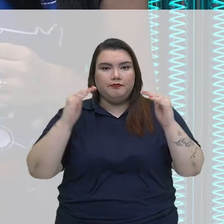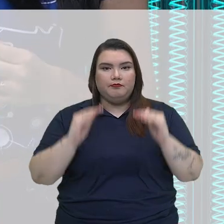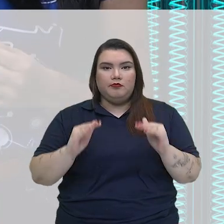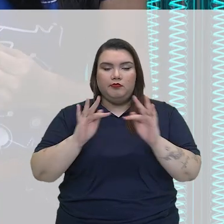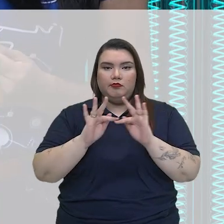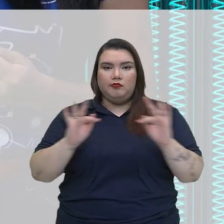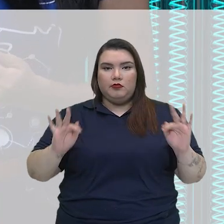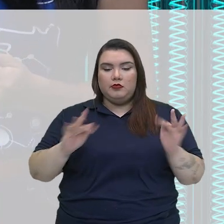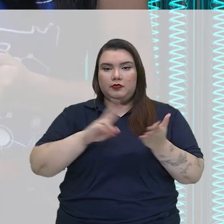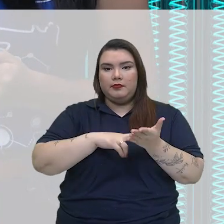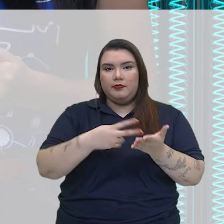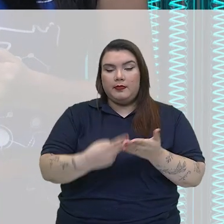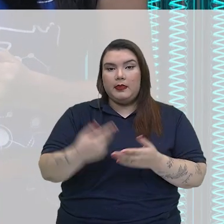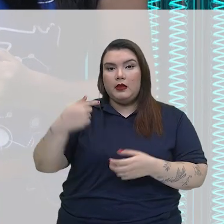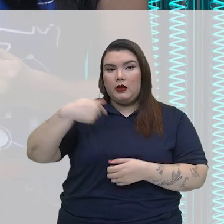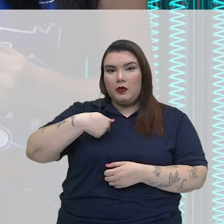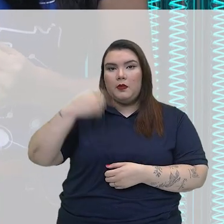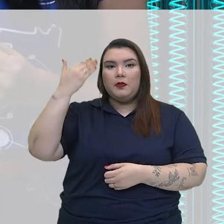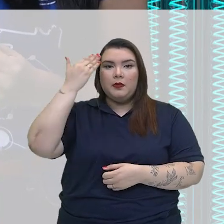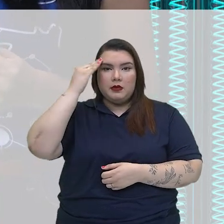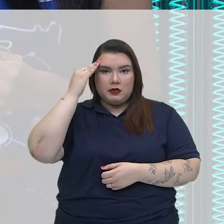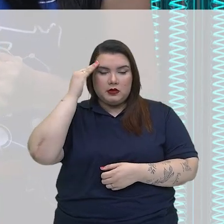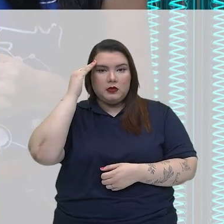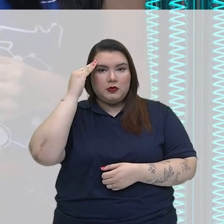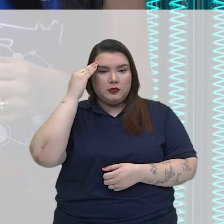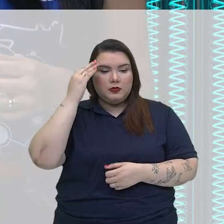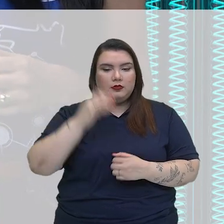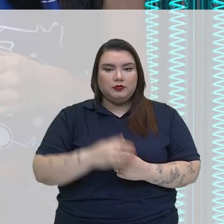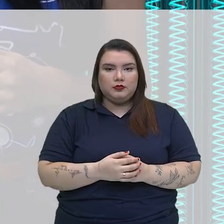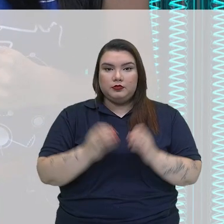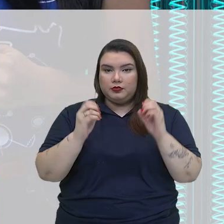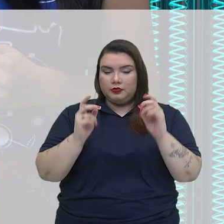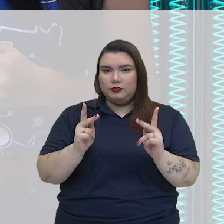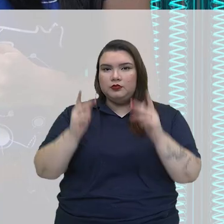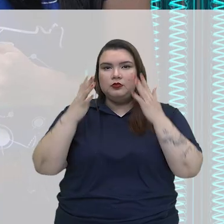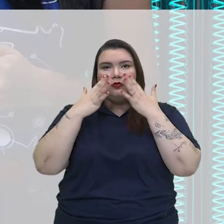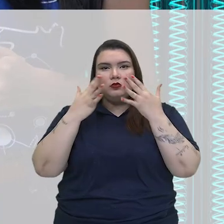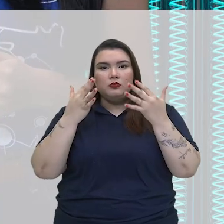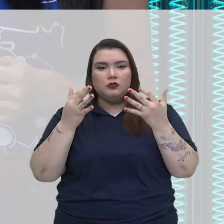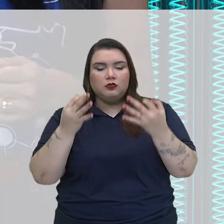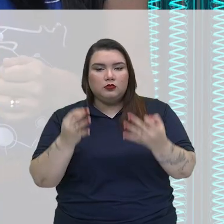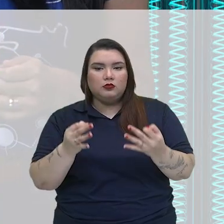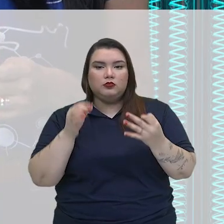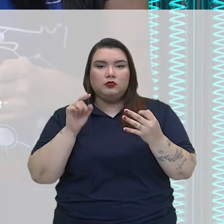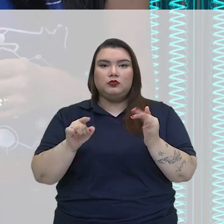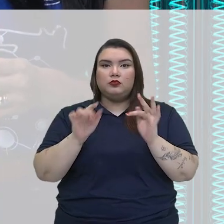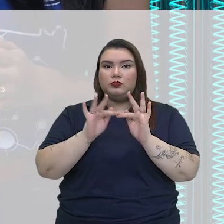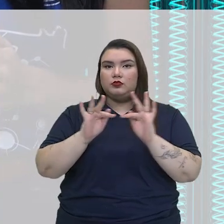eu entendo, ok? Então, prestem bastante atenção